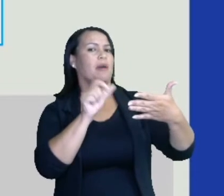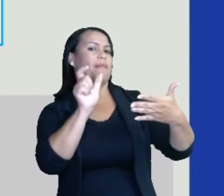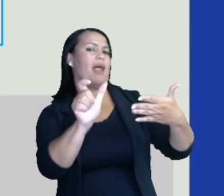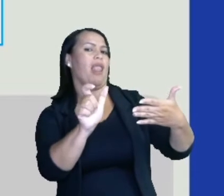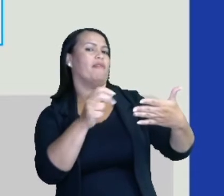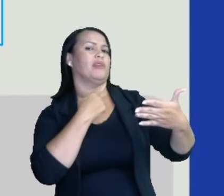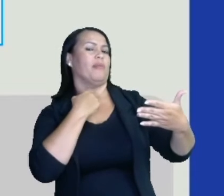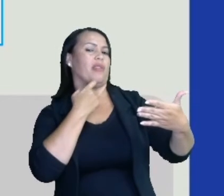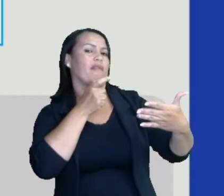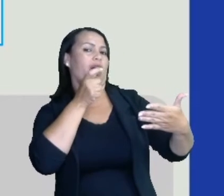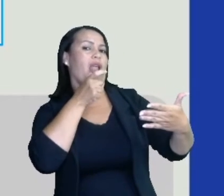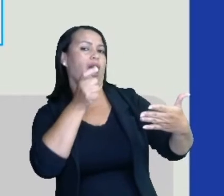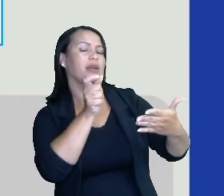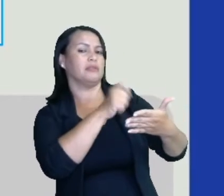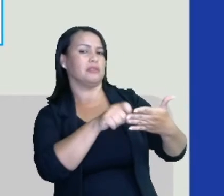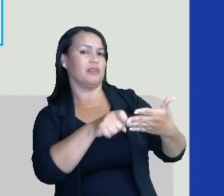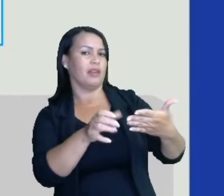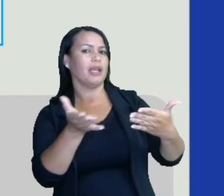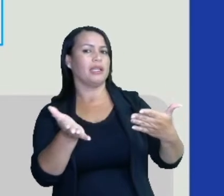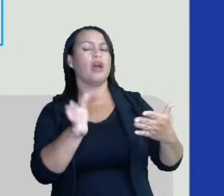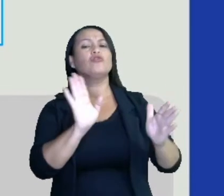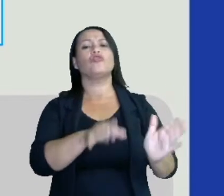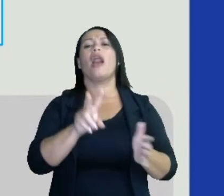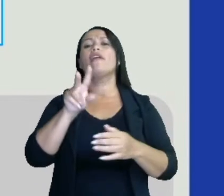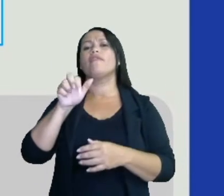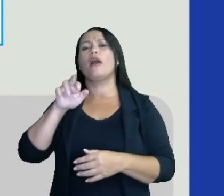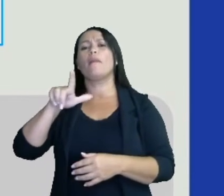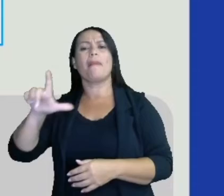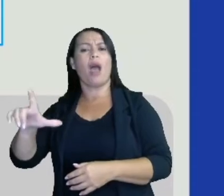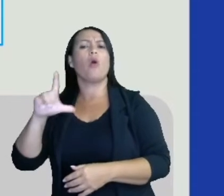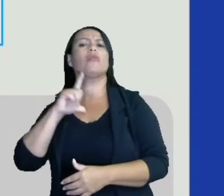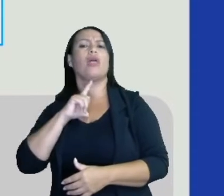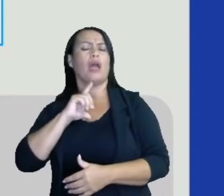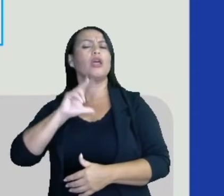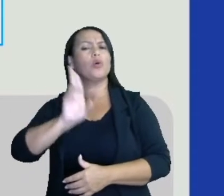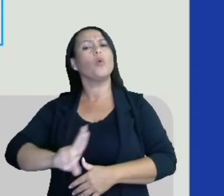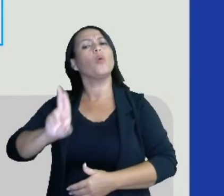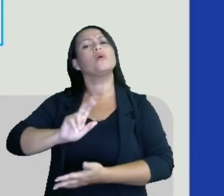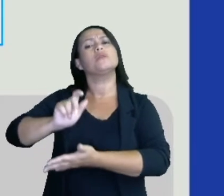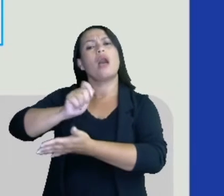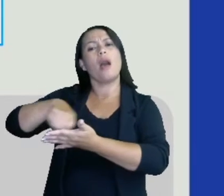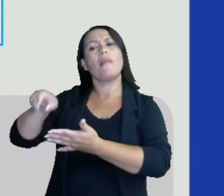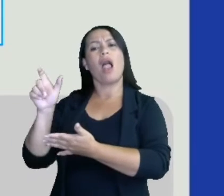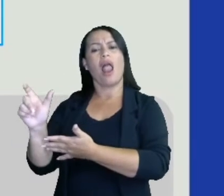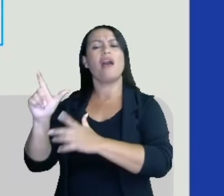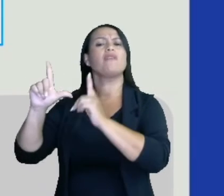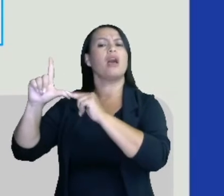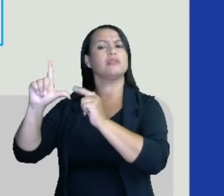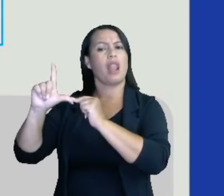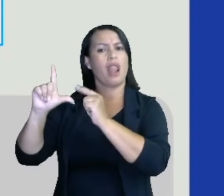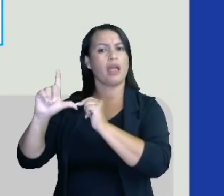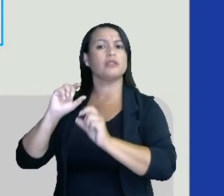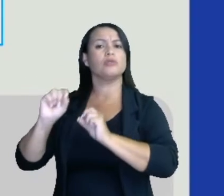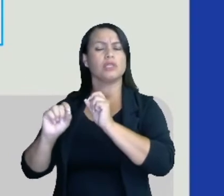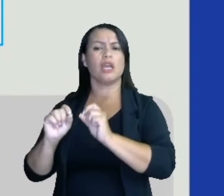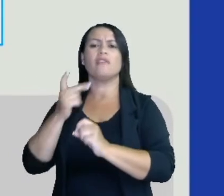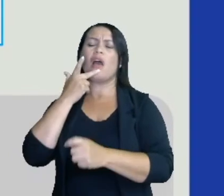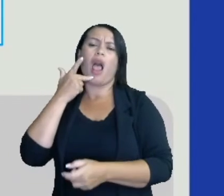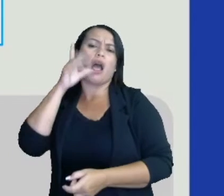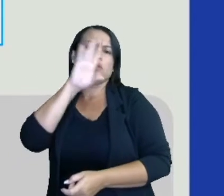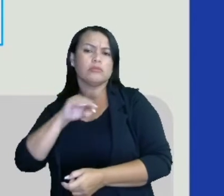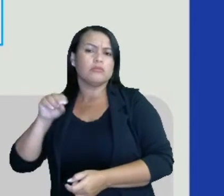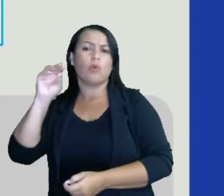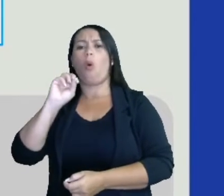palavra, né? Que já a verbal, sim, utiliza a palavra, né? As letras de forma oral, ou seja, a